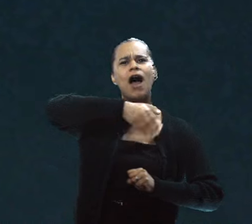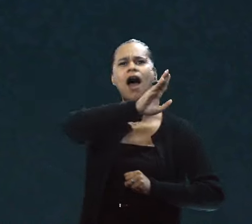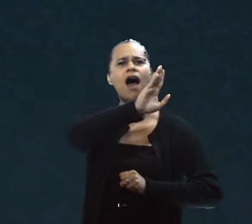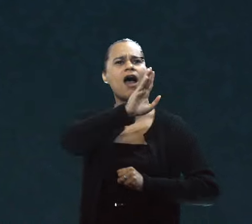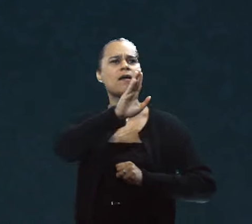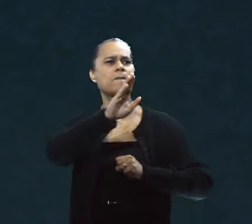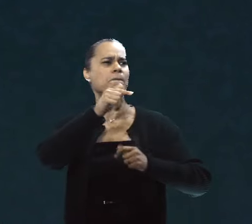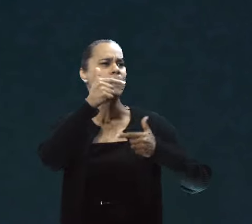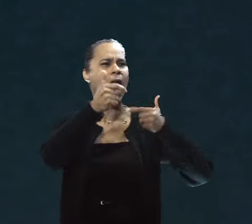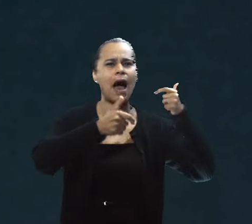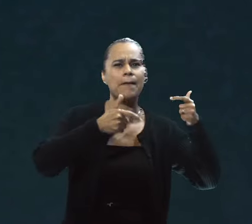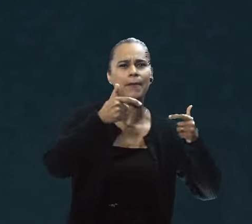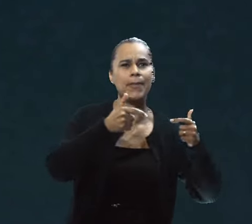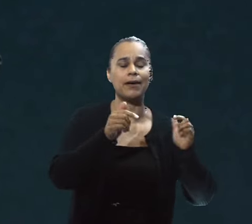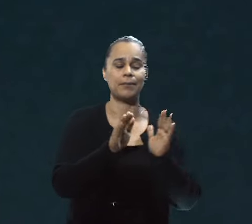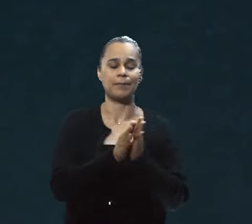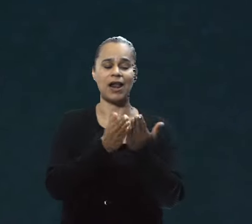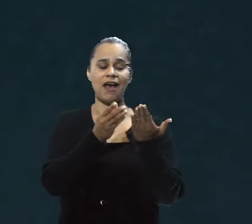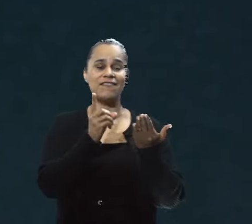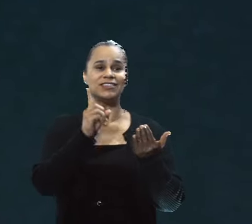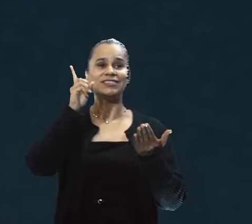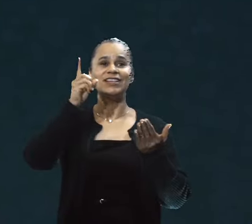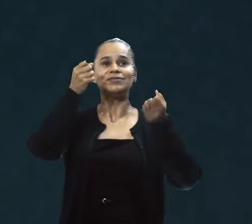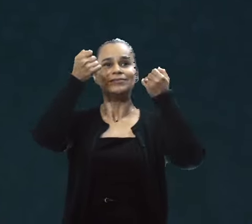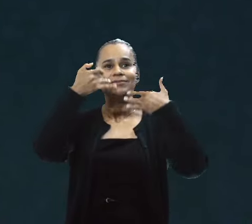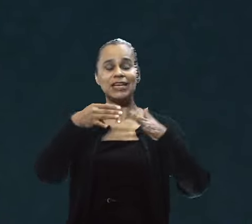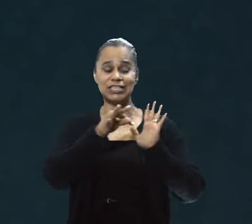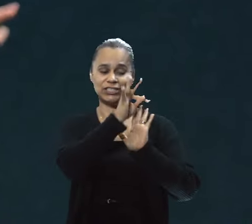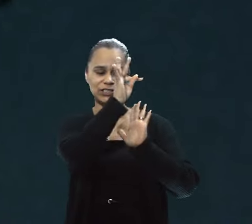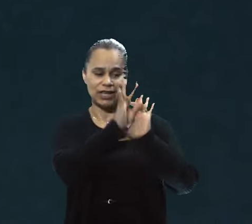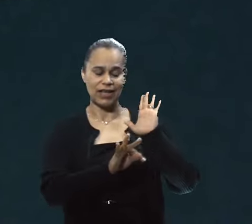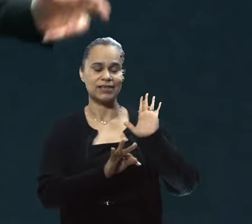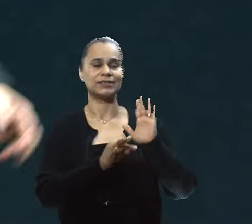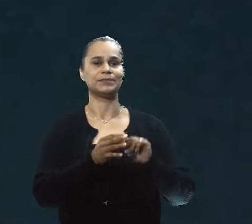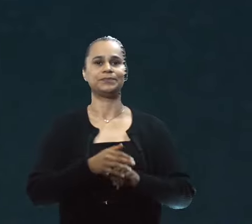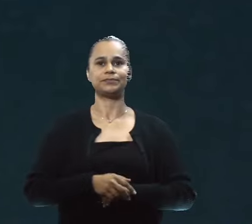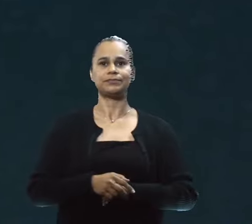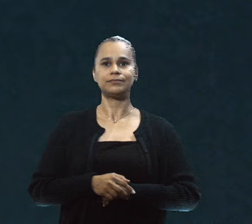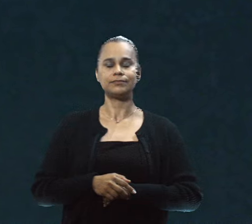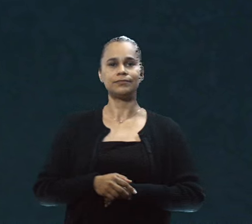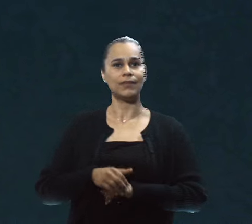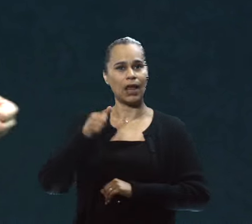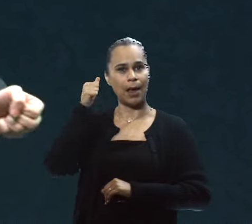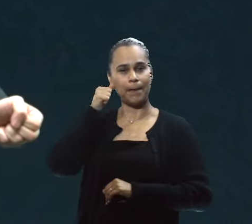E a Bíblia diz assim: então ela gritou, Dalila: